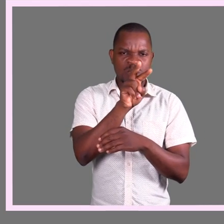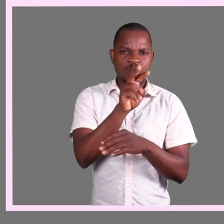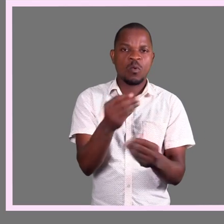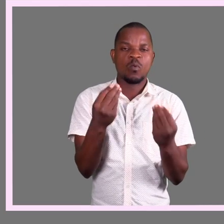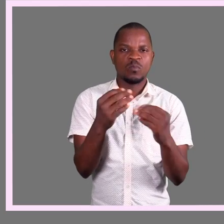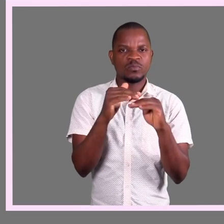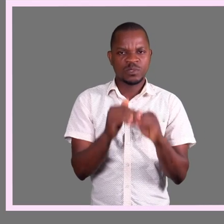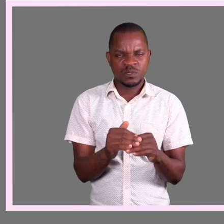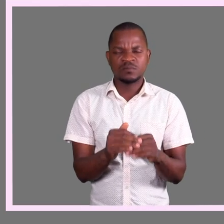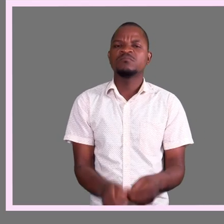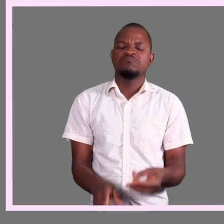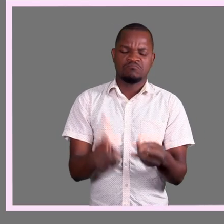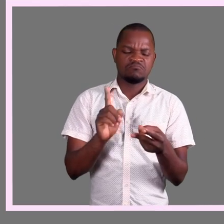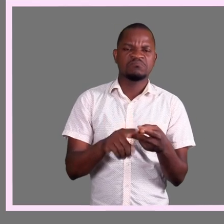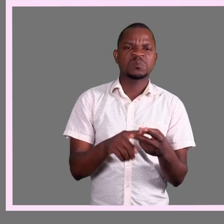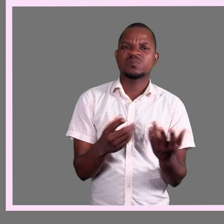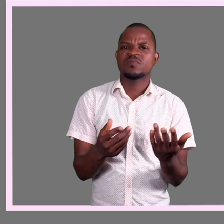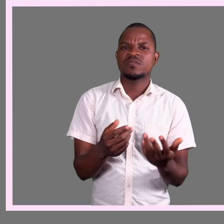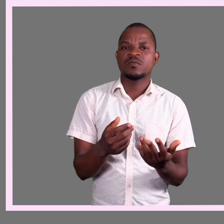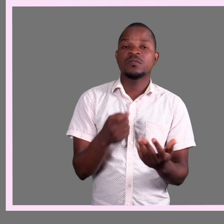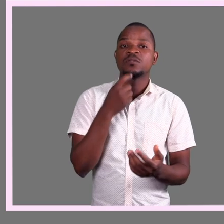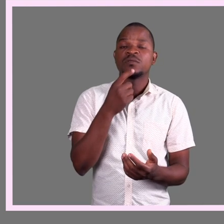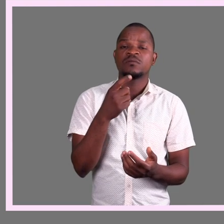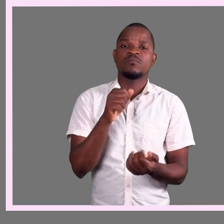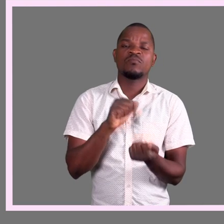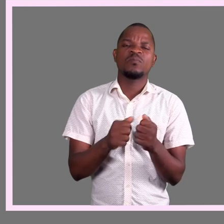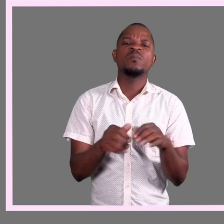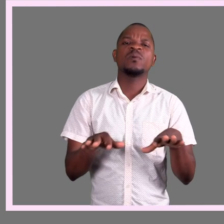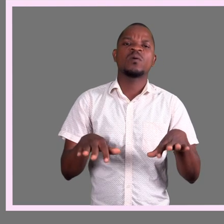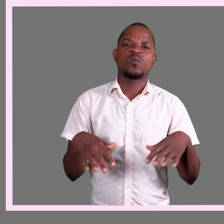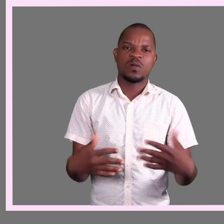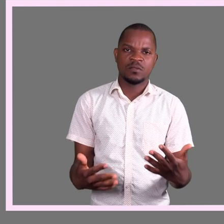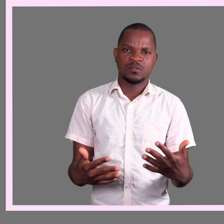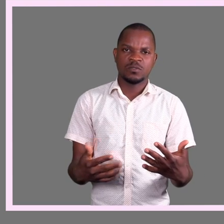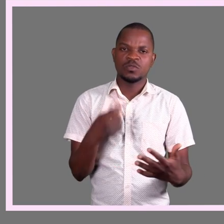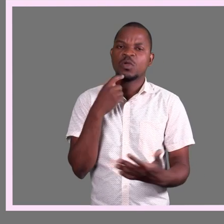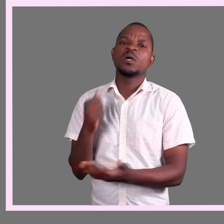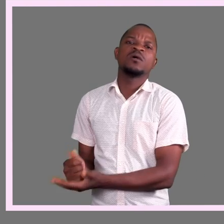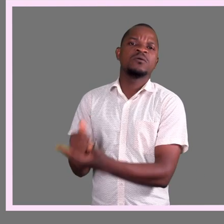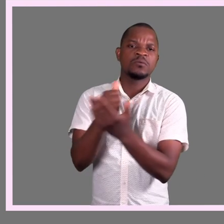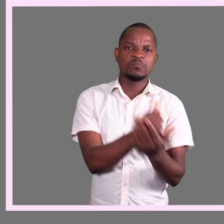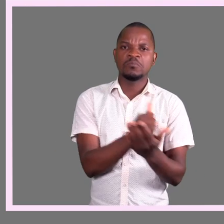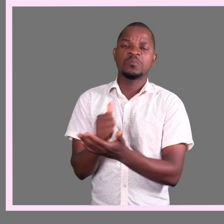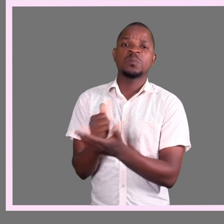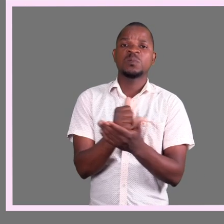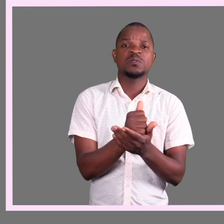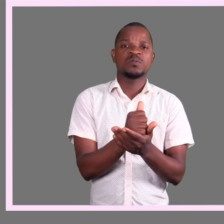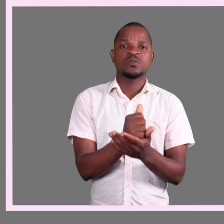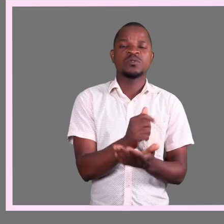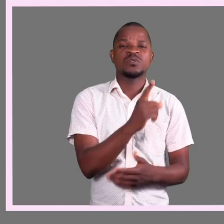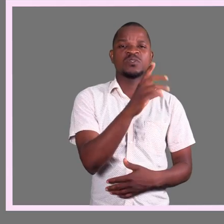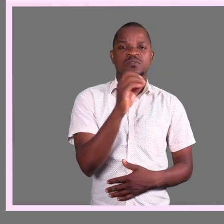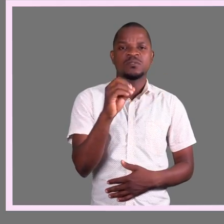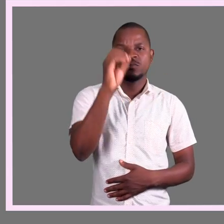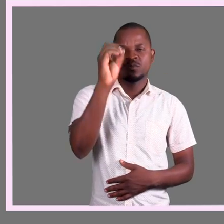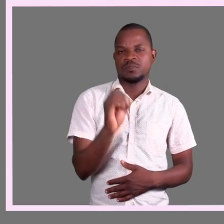% todas as pessoas, mas é exatamente dentro dos necessitados, há os mais necessitados.